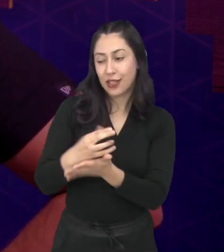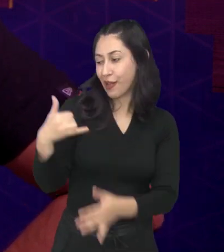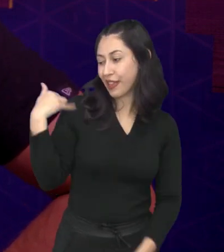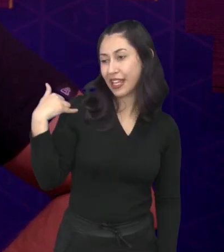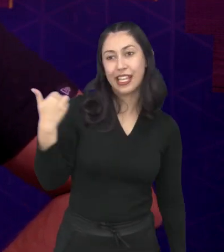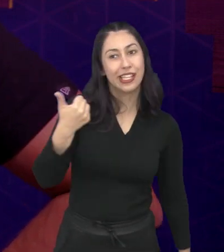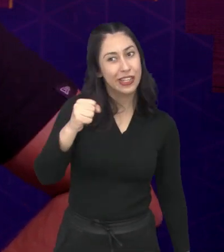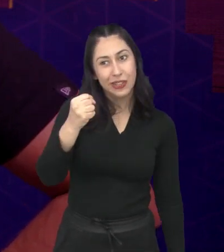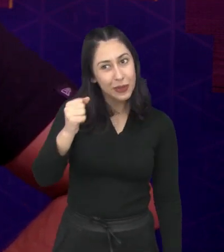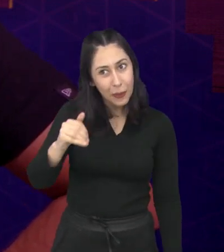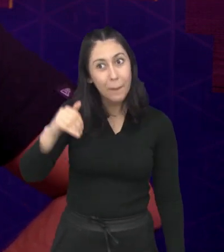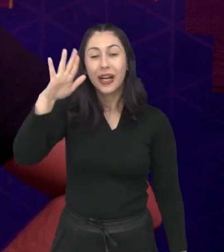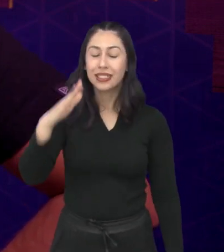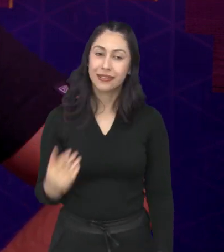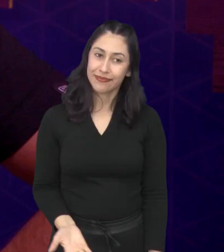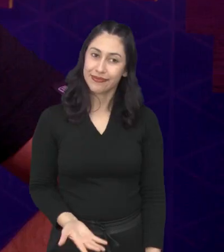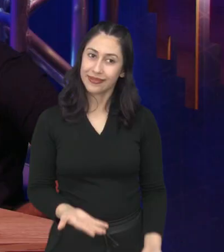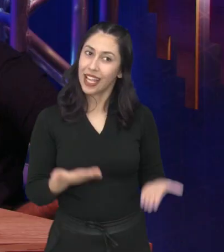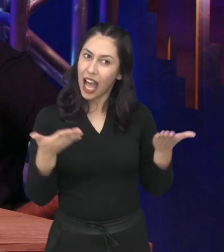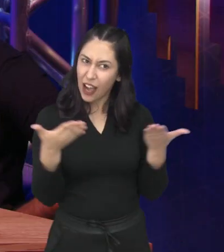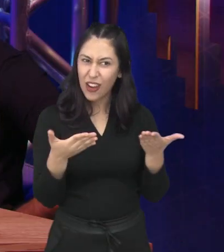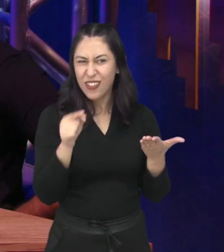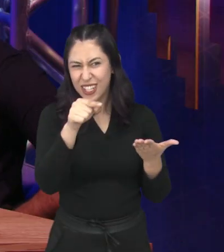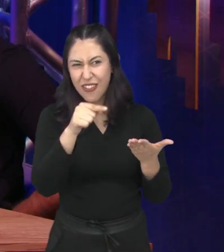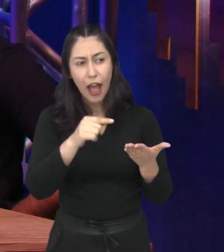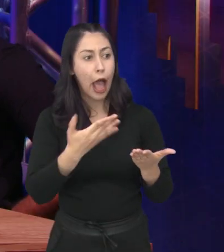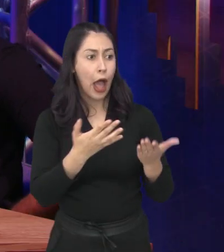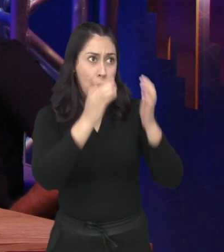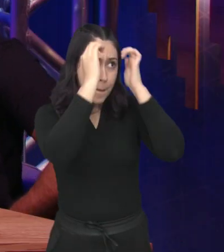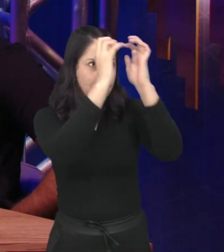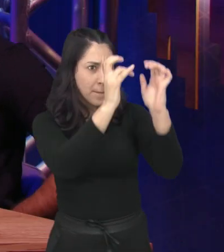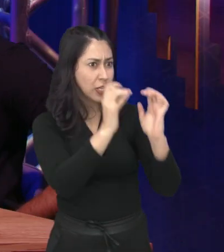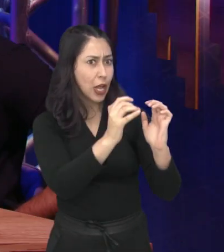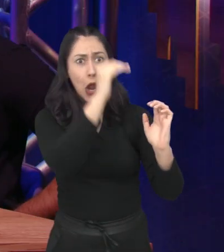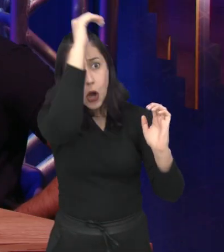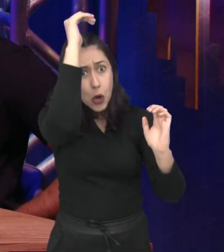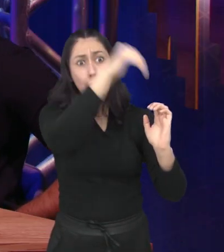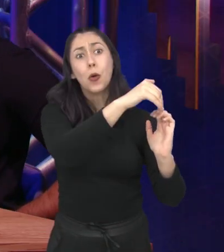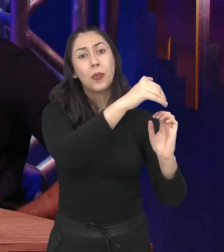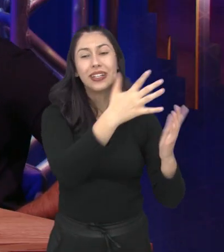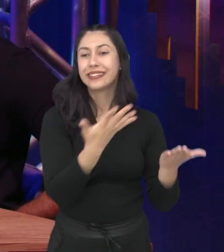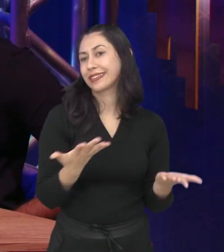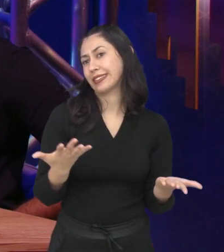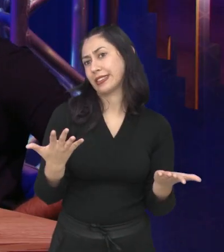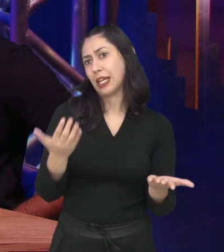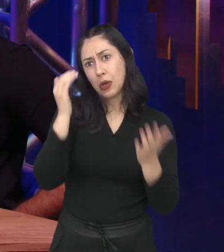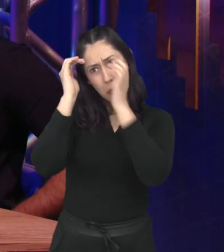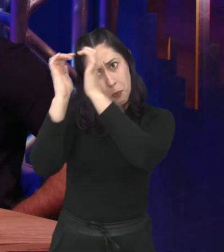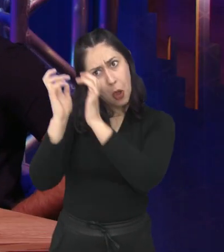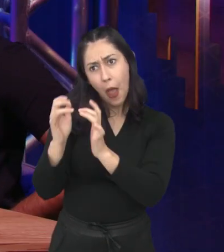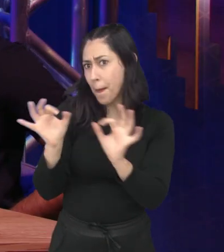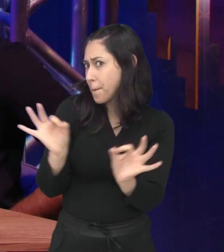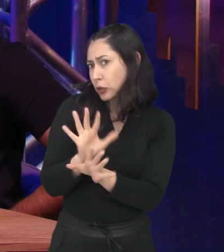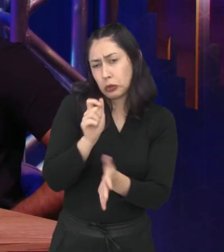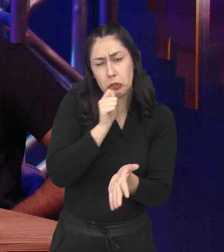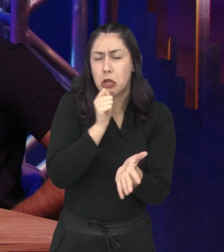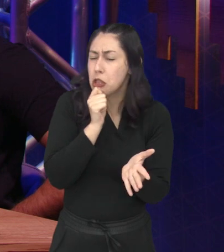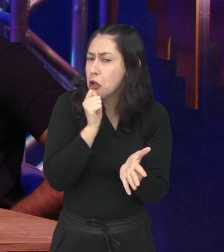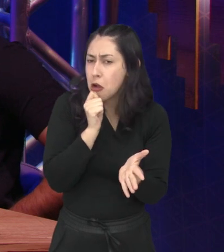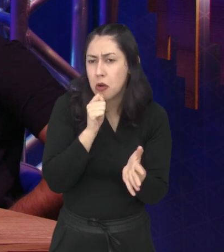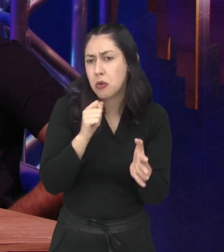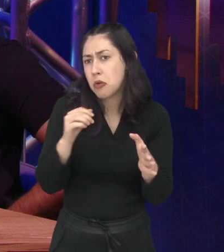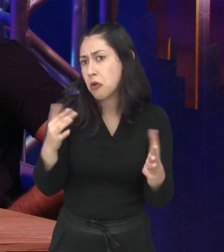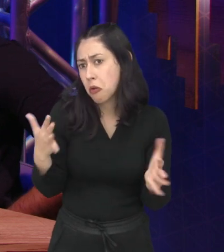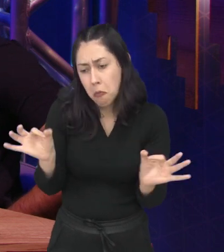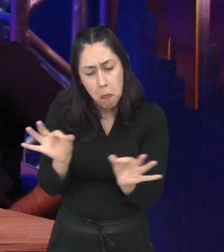18 anos até os 24. Vai culpar o seu cérebro agora. Meu cérebro não estava preparado. Estava em busca de recompensas, Estava em busca de recompensa,